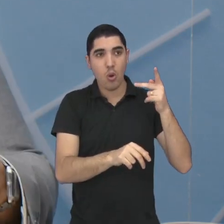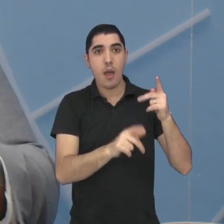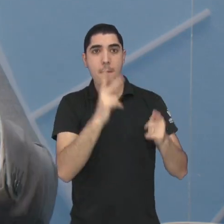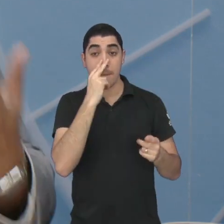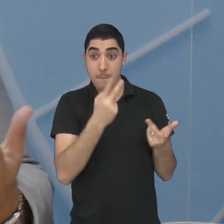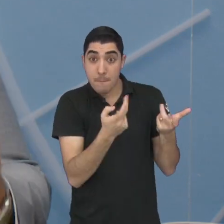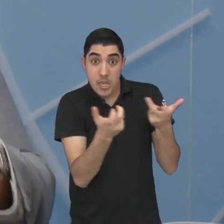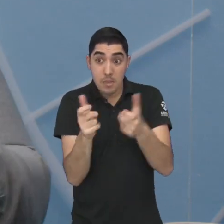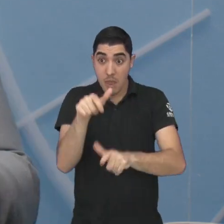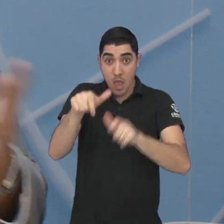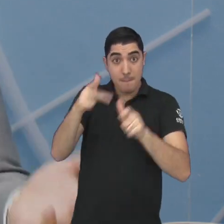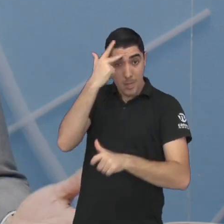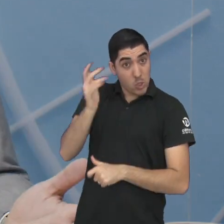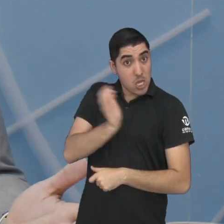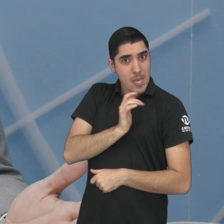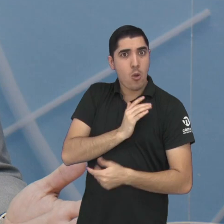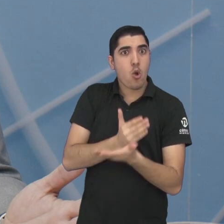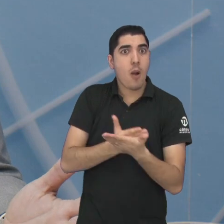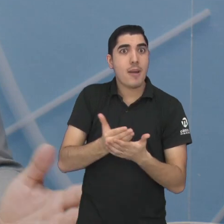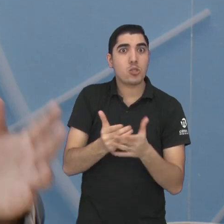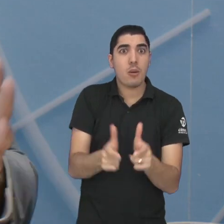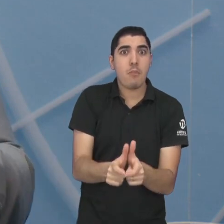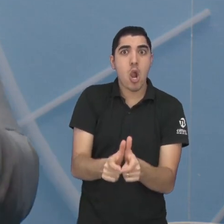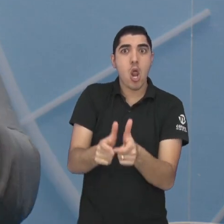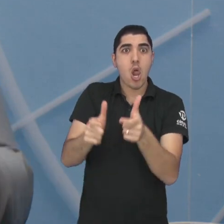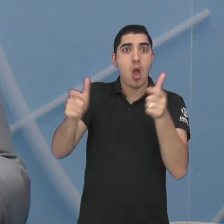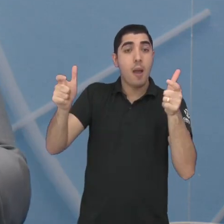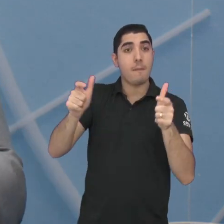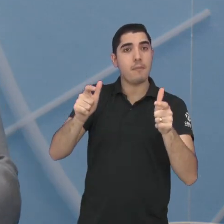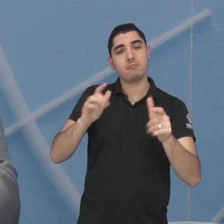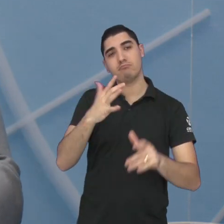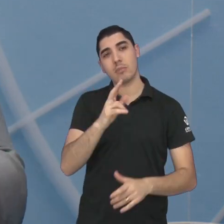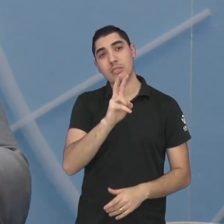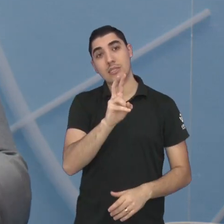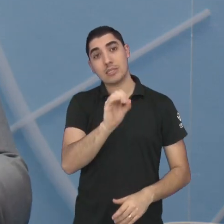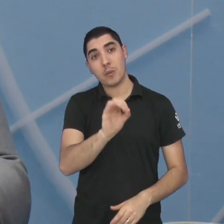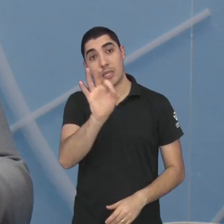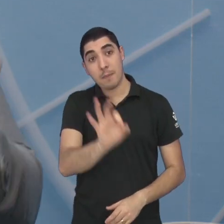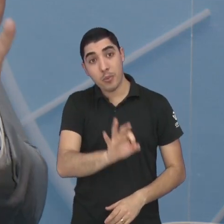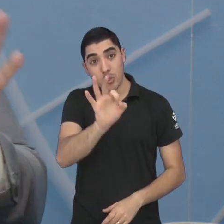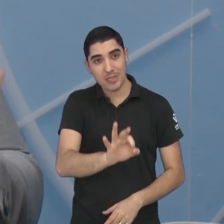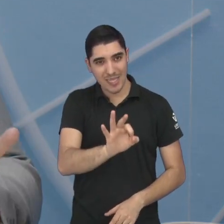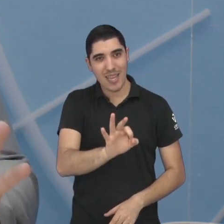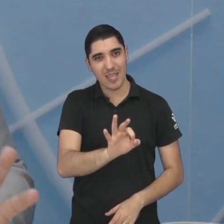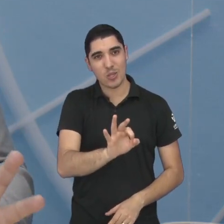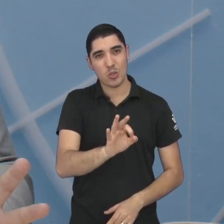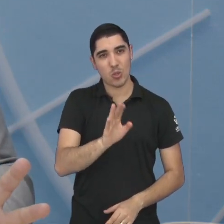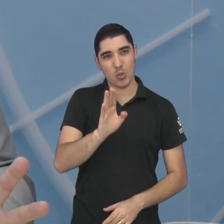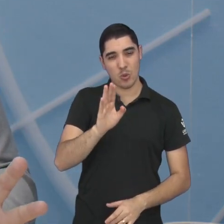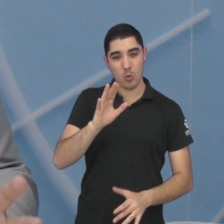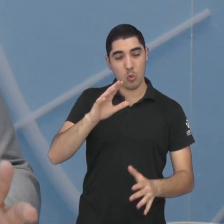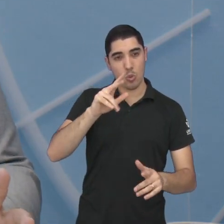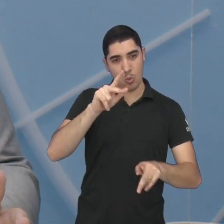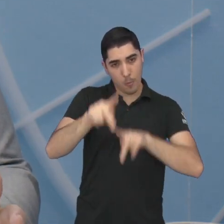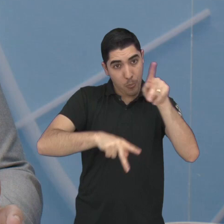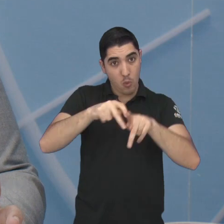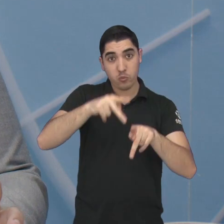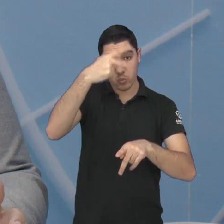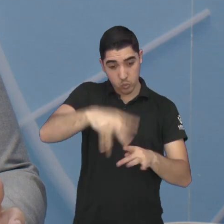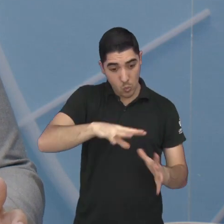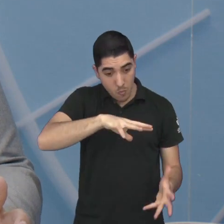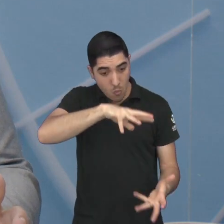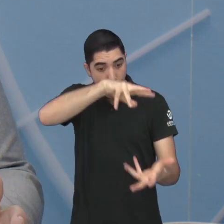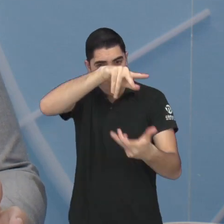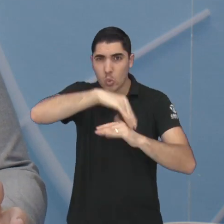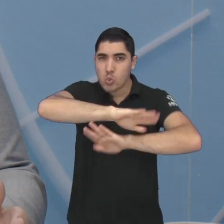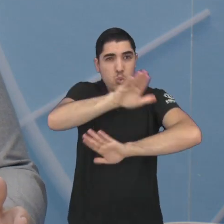riquezas que eles se apropriam do que é produzido no planeta. Mais de 50% do que é produzido pela população mundial é